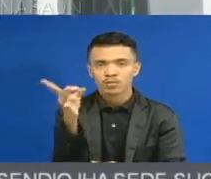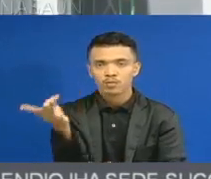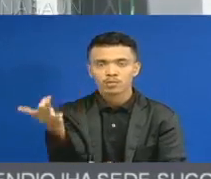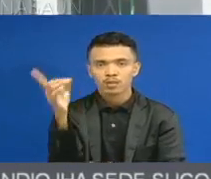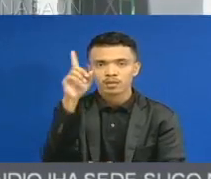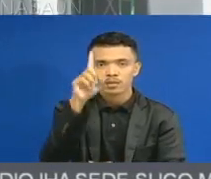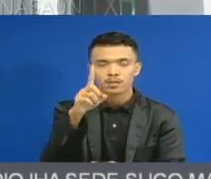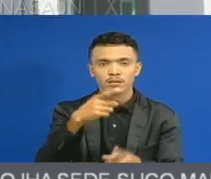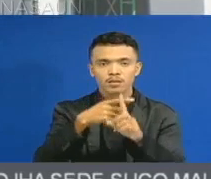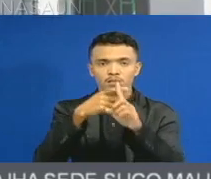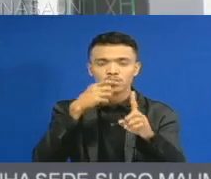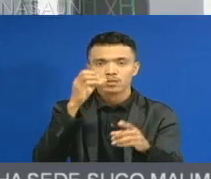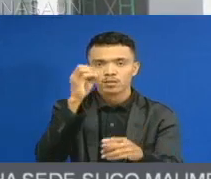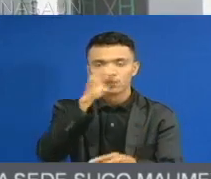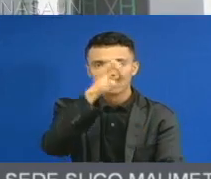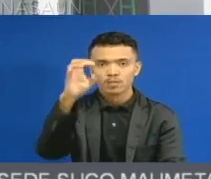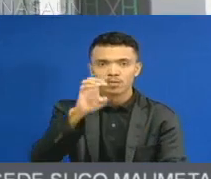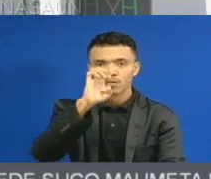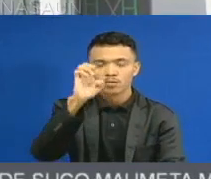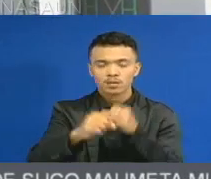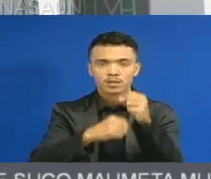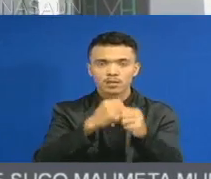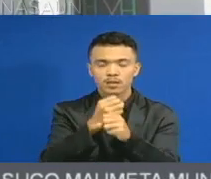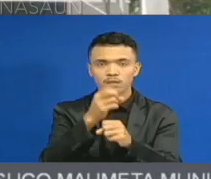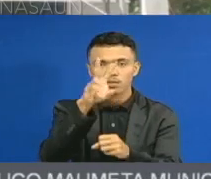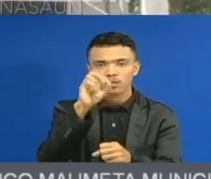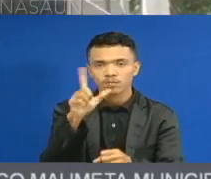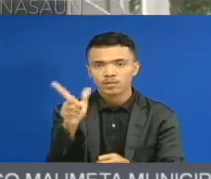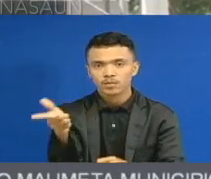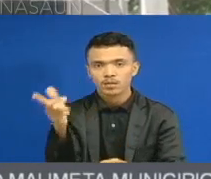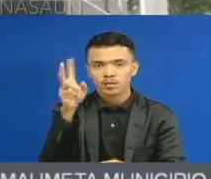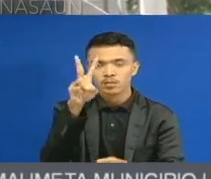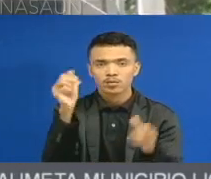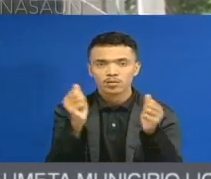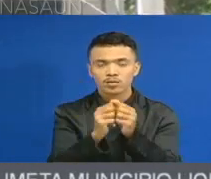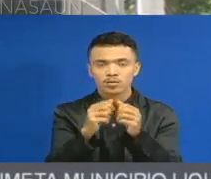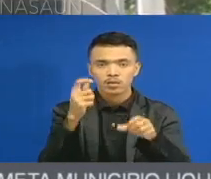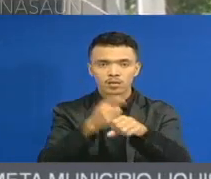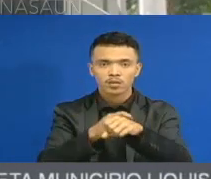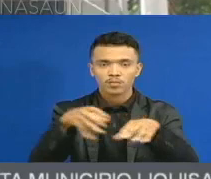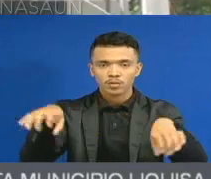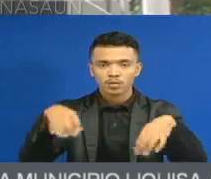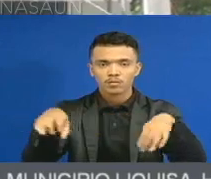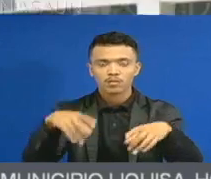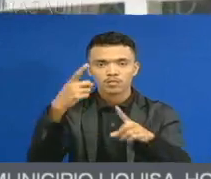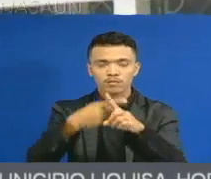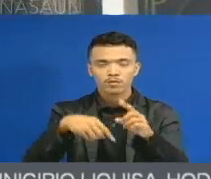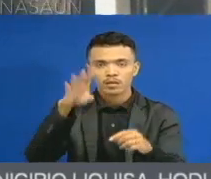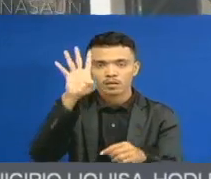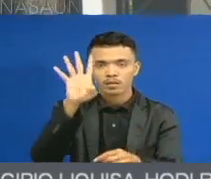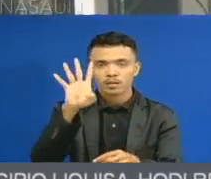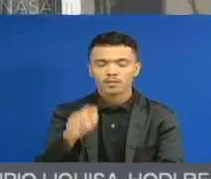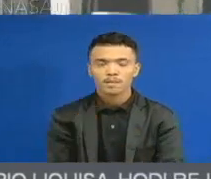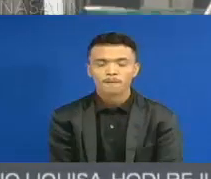Resin Ida. Rússia Orçamento Geral Estado Tine Rihun Rua Ronlu Resin Rua Ho Duração Serviço Fulan Hat. Rússia